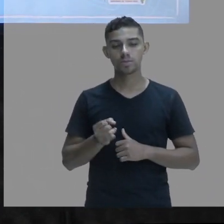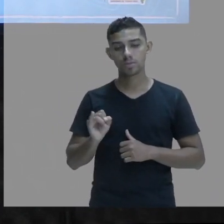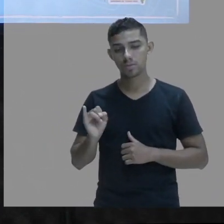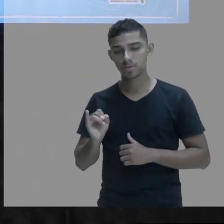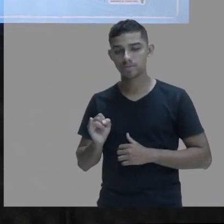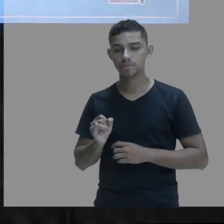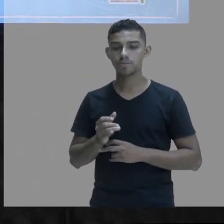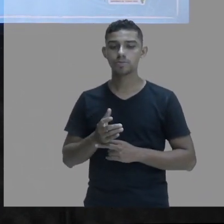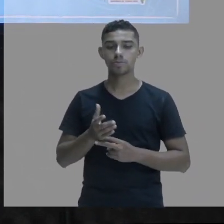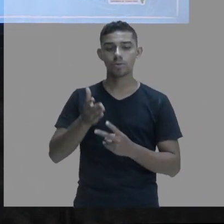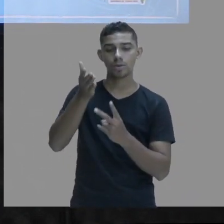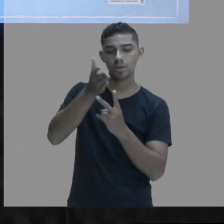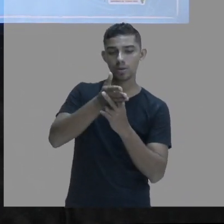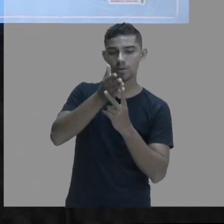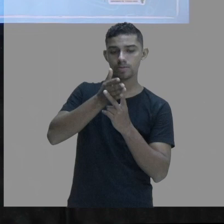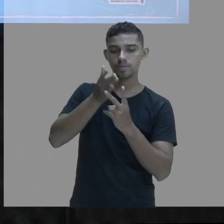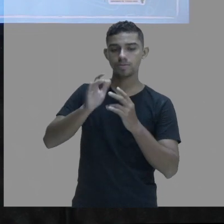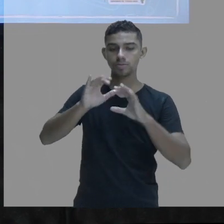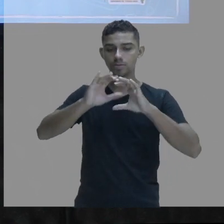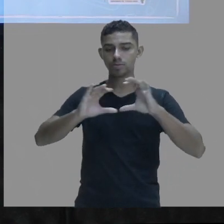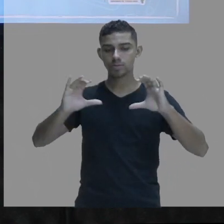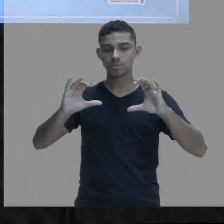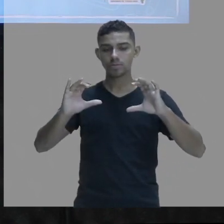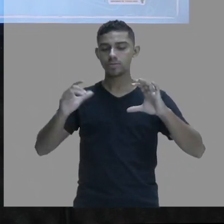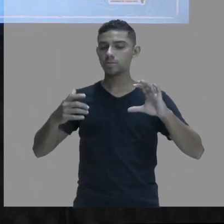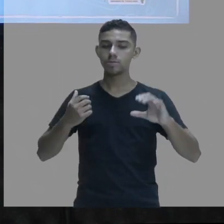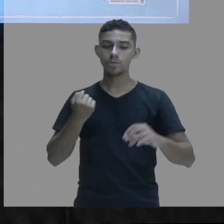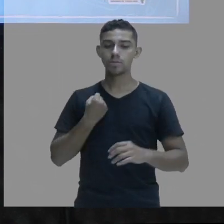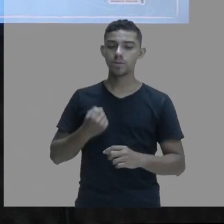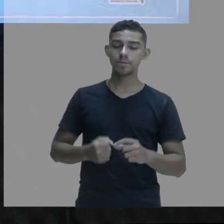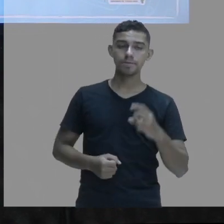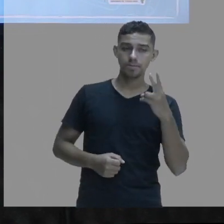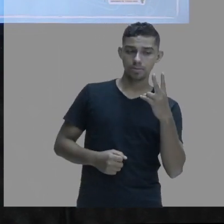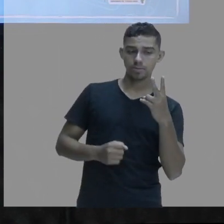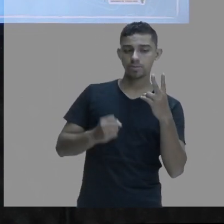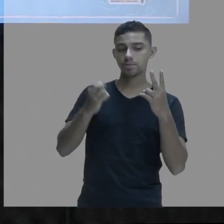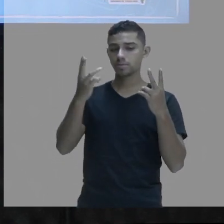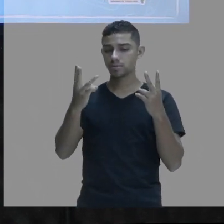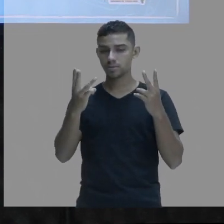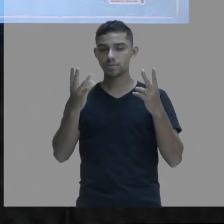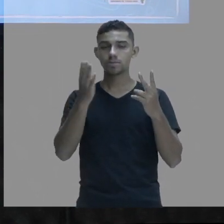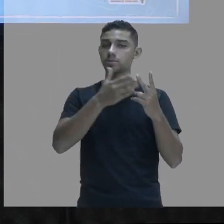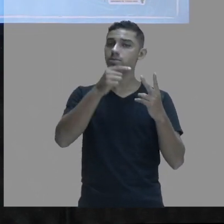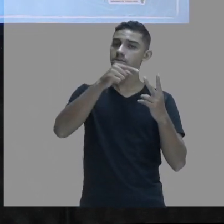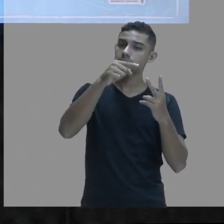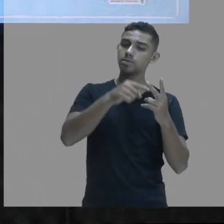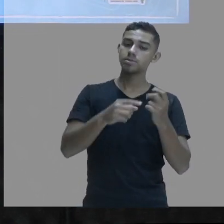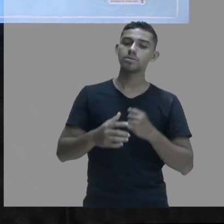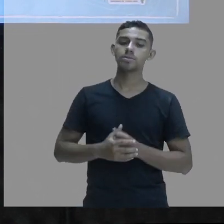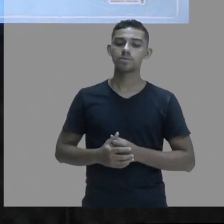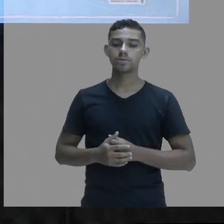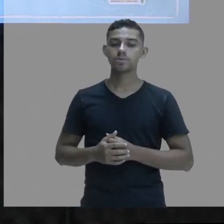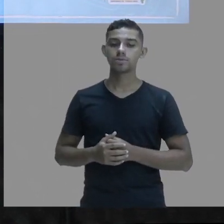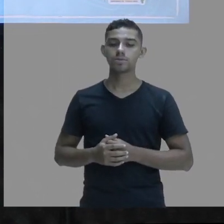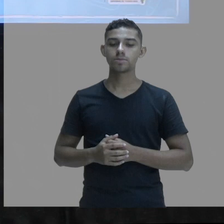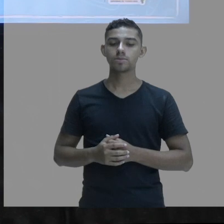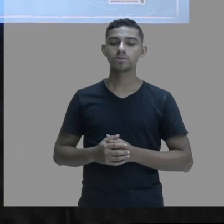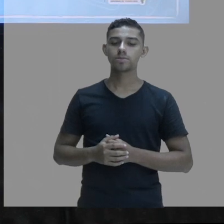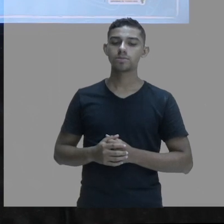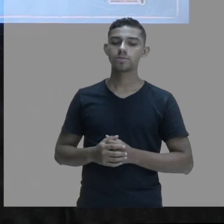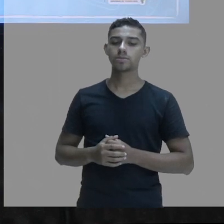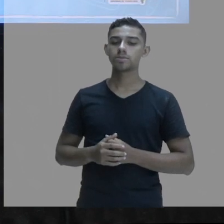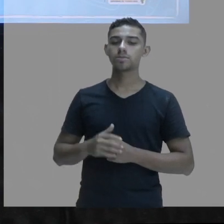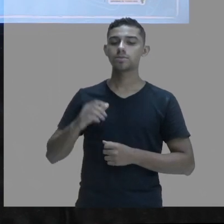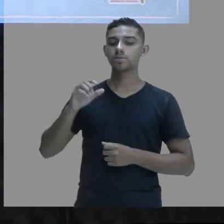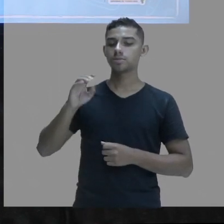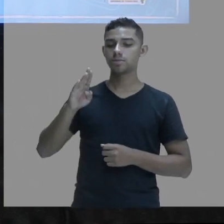intermediários, ela estaria entre os carbonos 2 e 3. Menor número, 2. Aí teríamos o